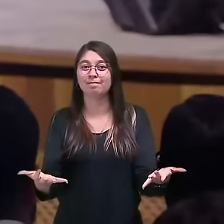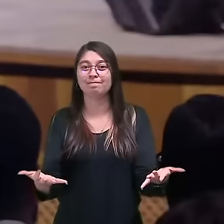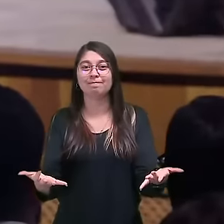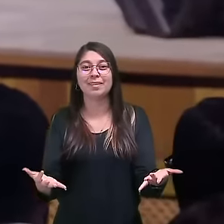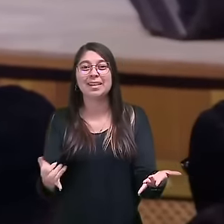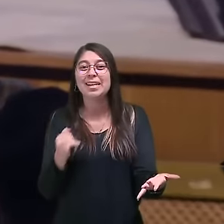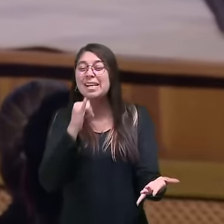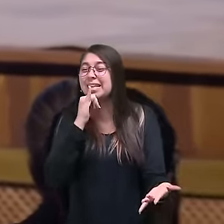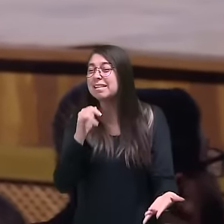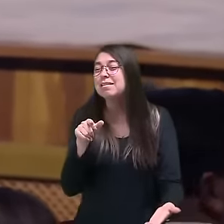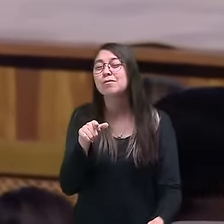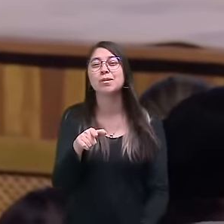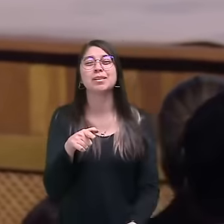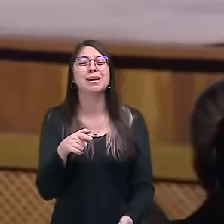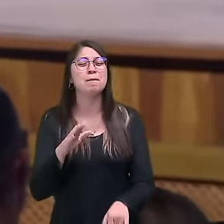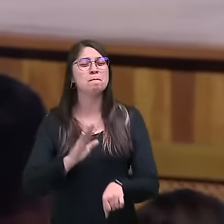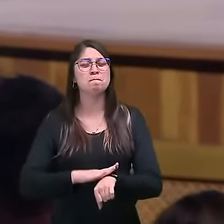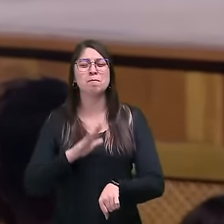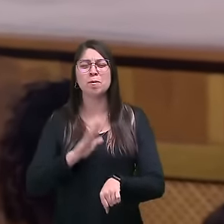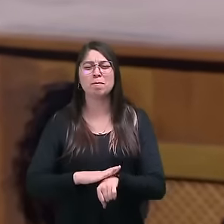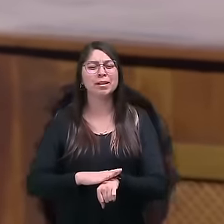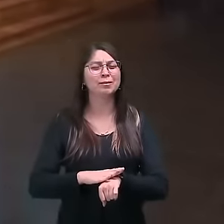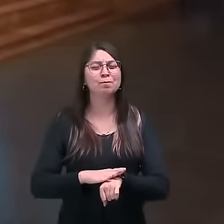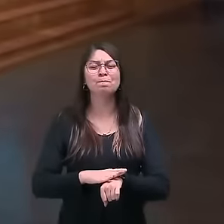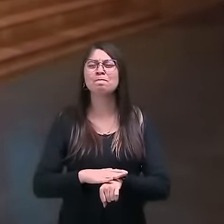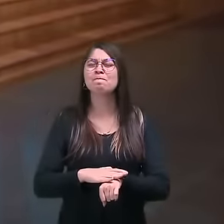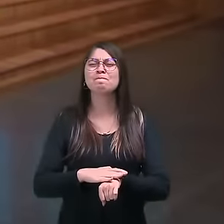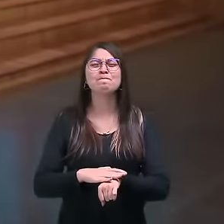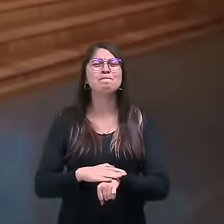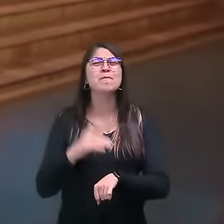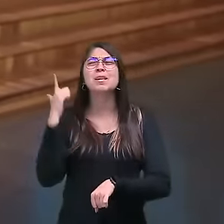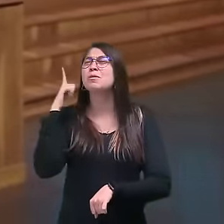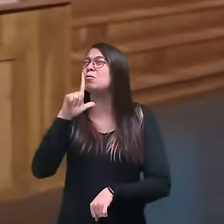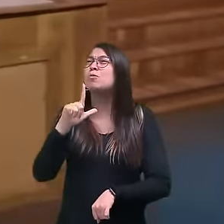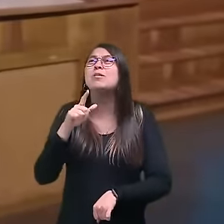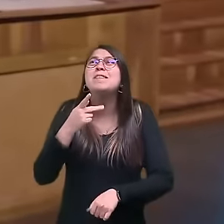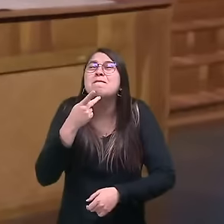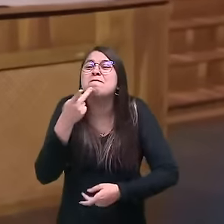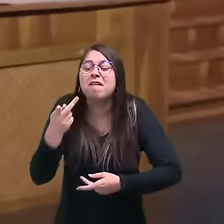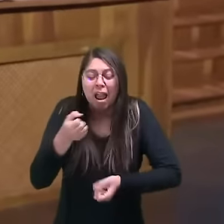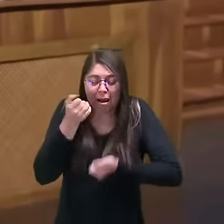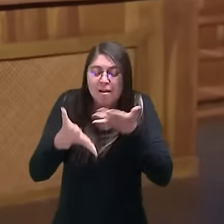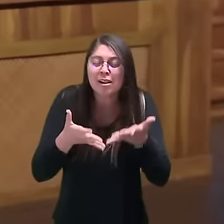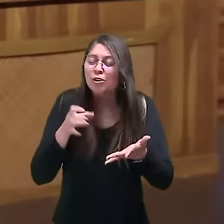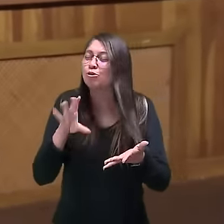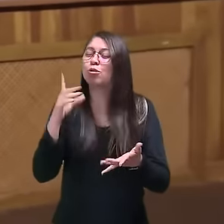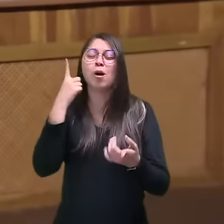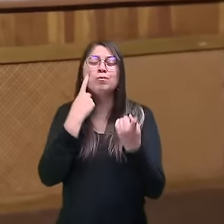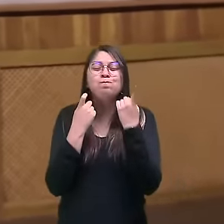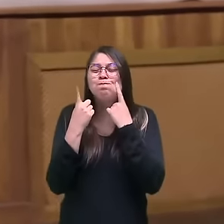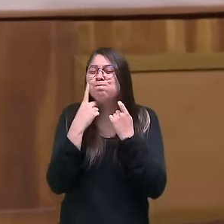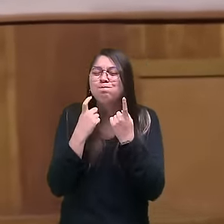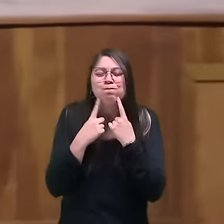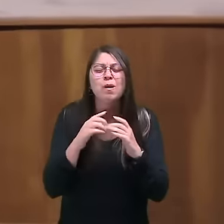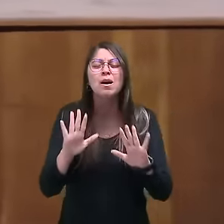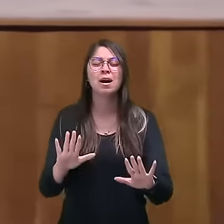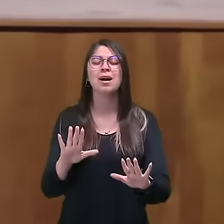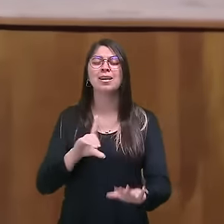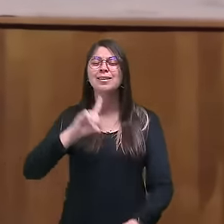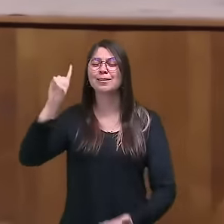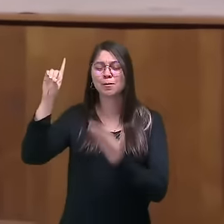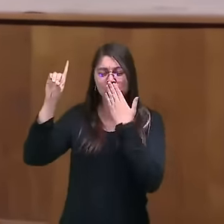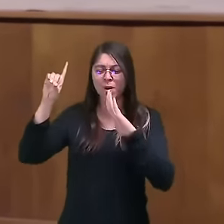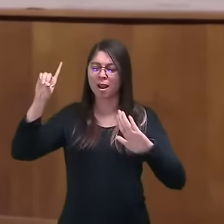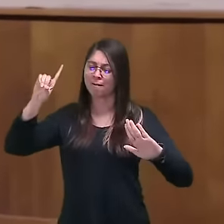ainda que você tenha momentos que não consiga falar, só consiga chorar, essa palavra continua em